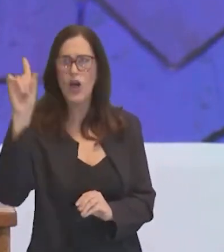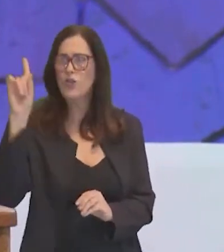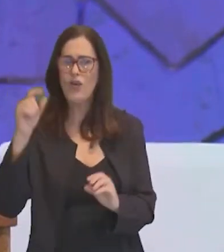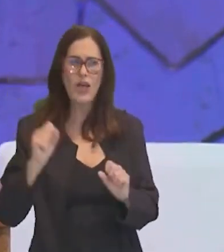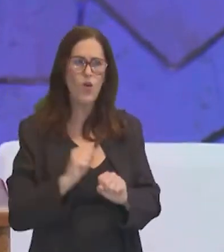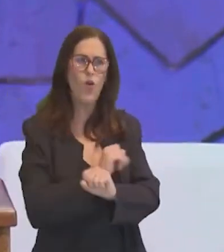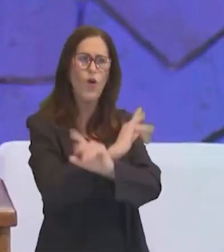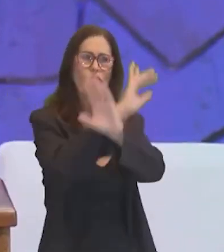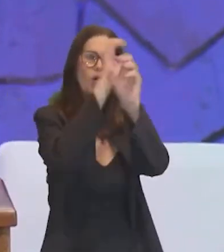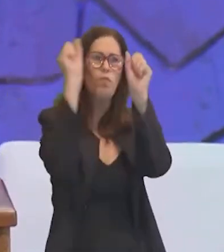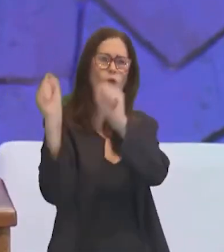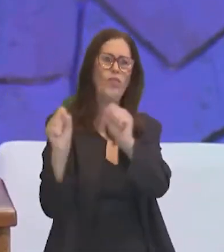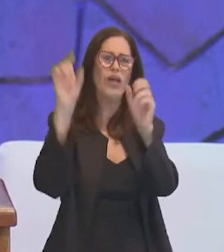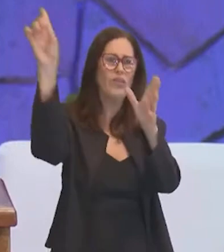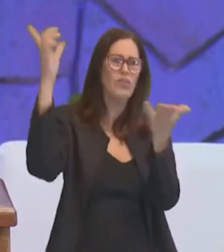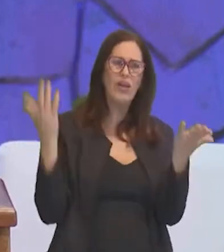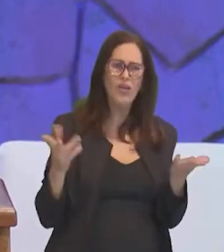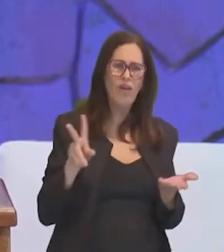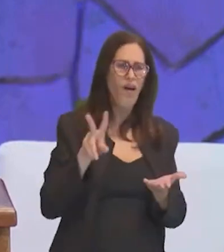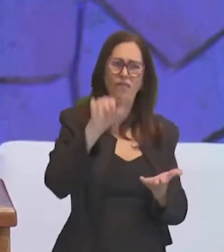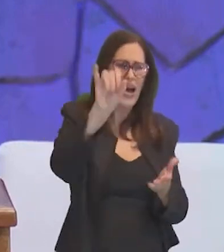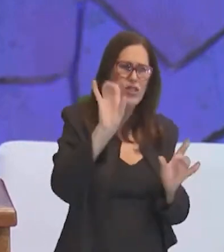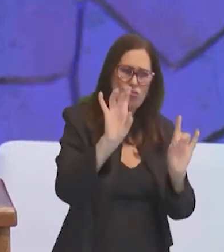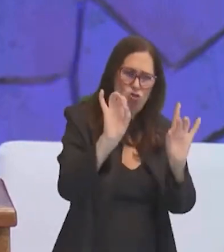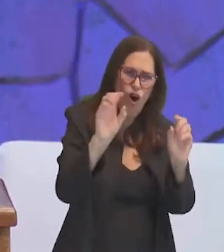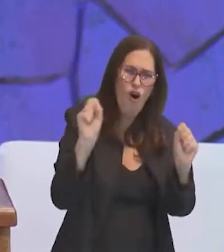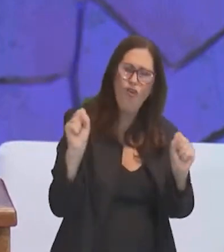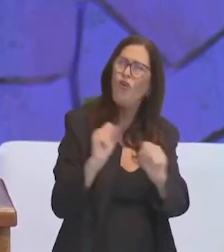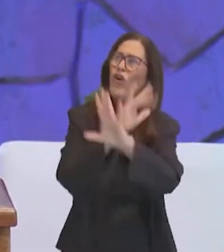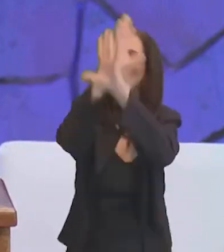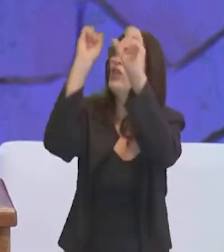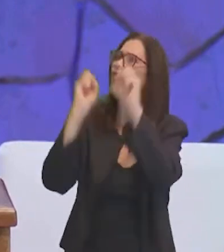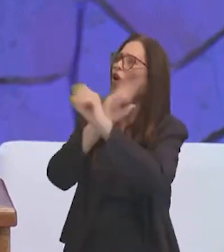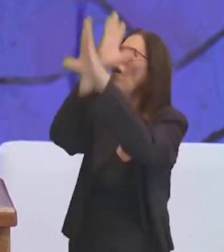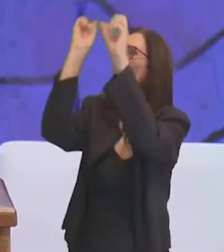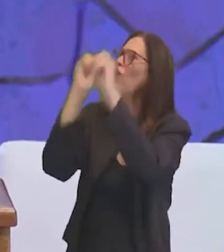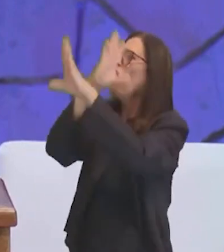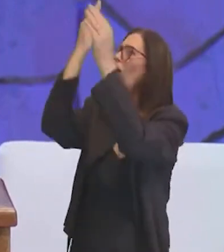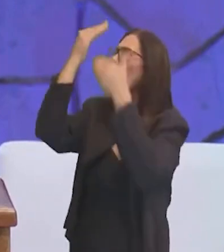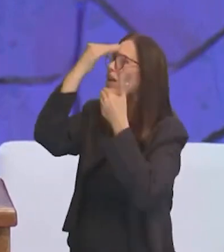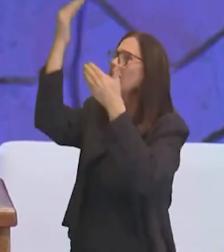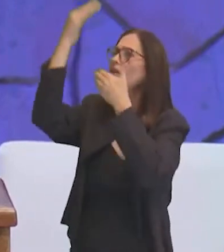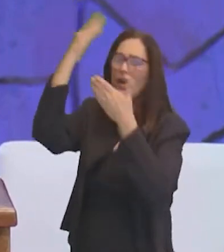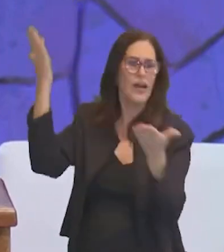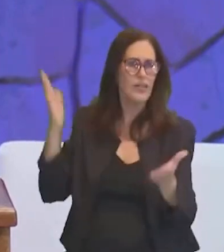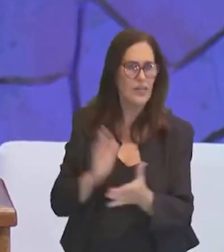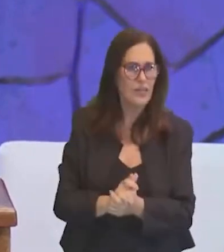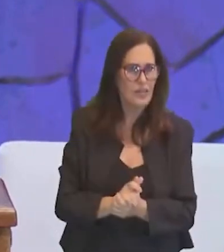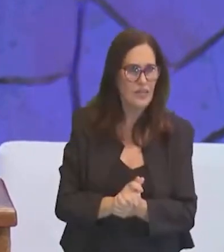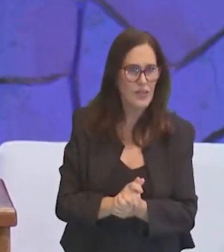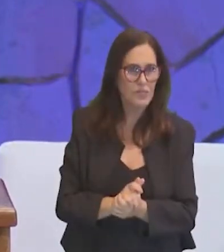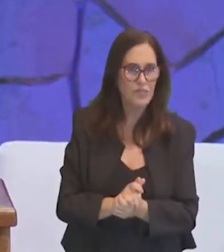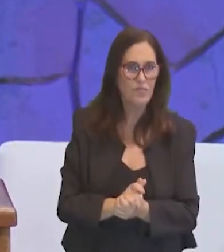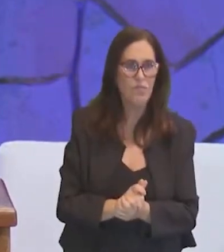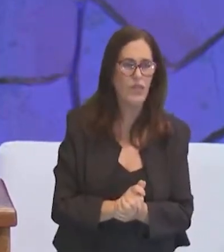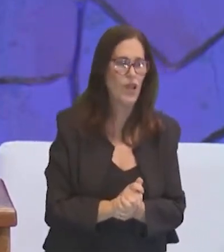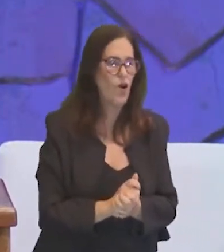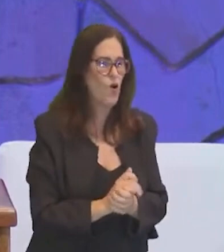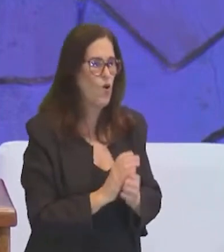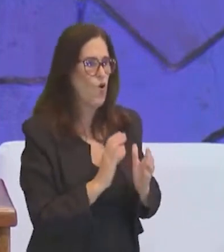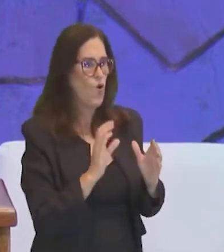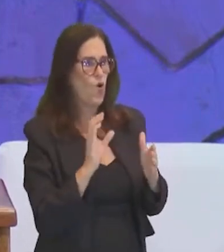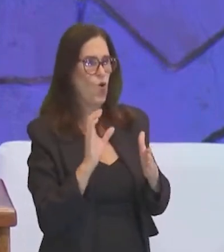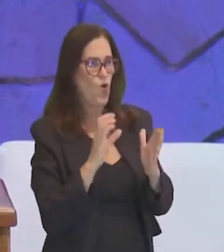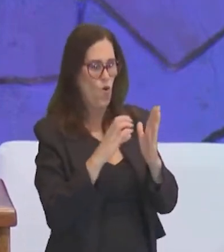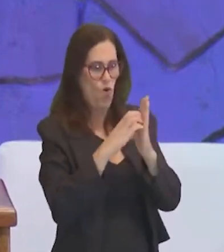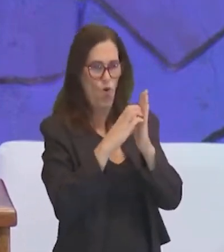poder do nosso Deus. Em 1 Crônicas 16:12 diz assim: